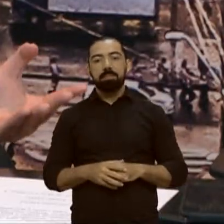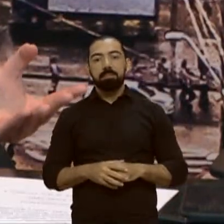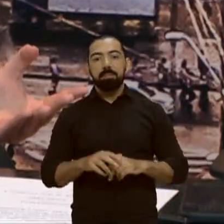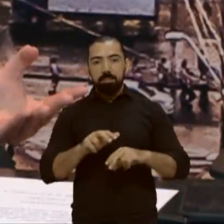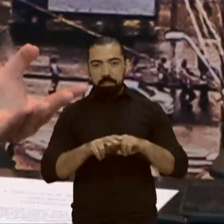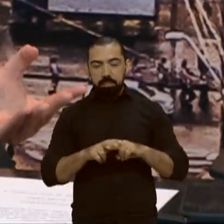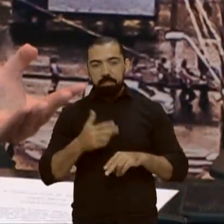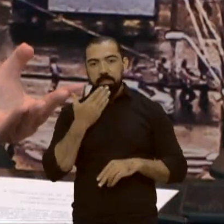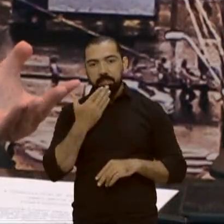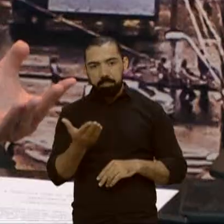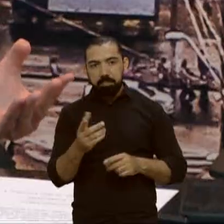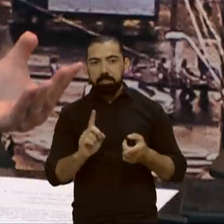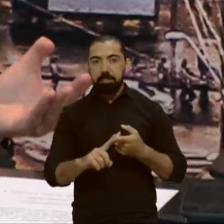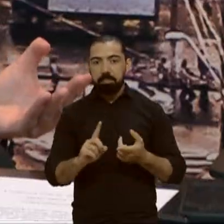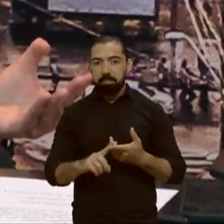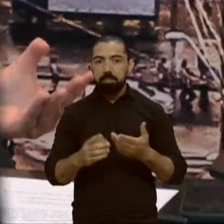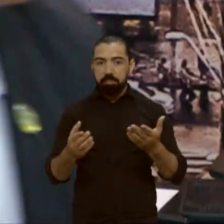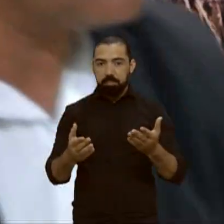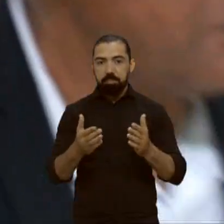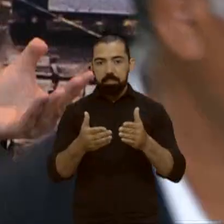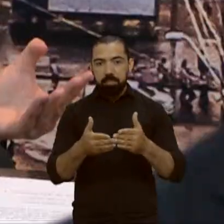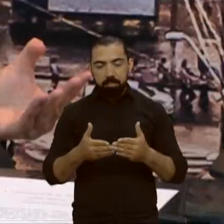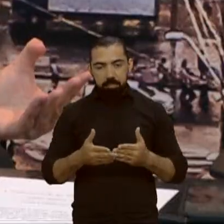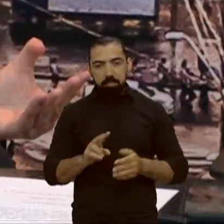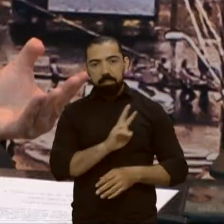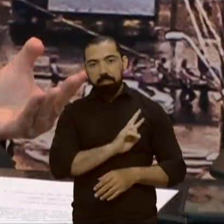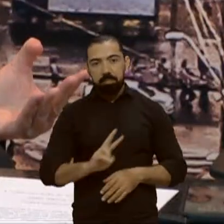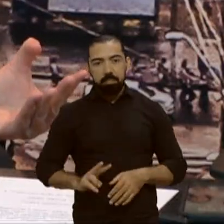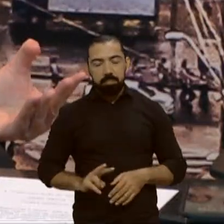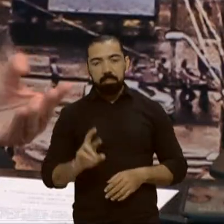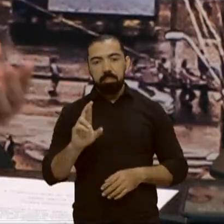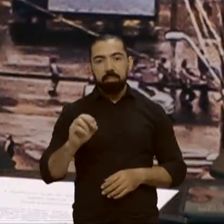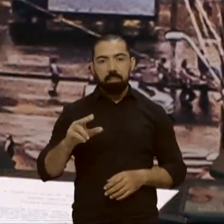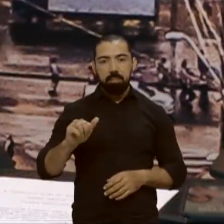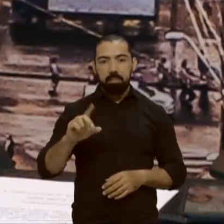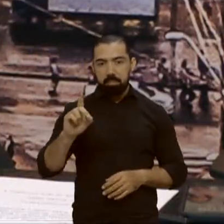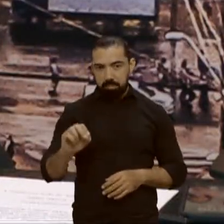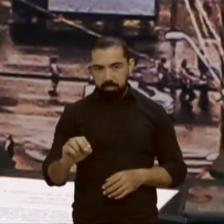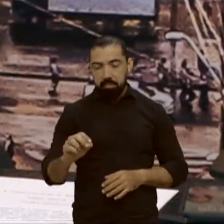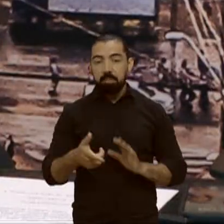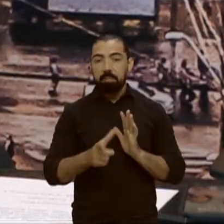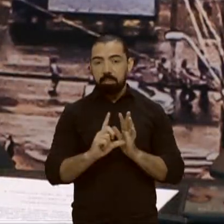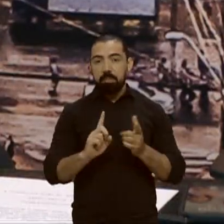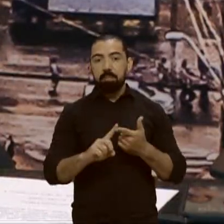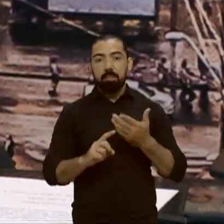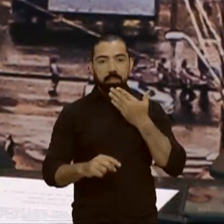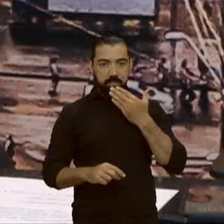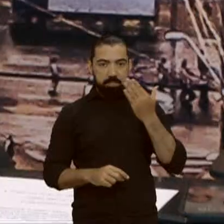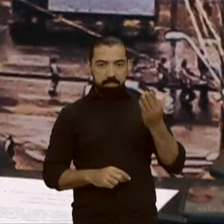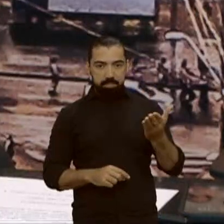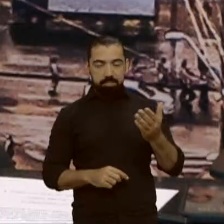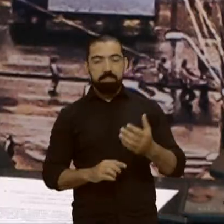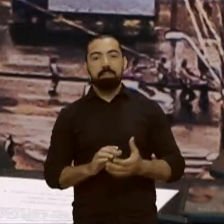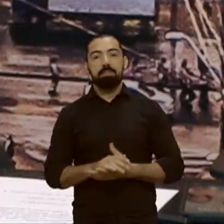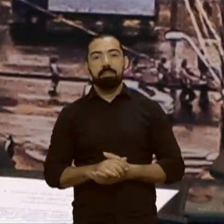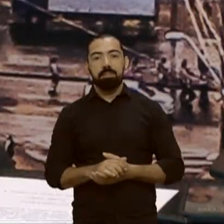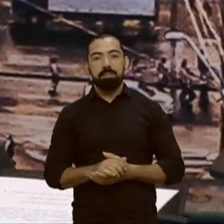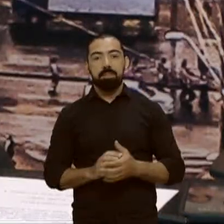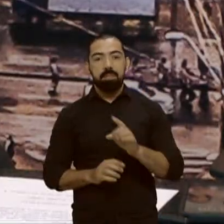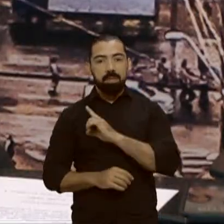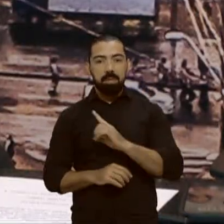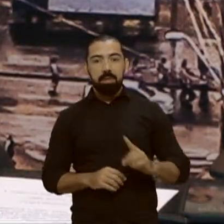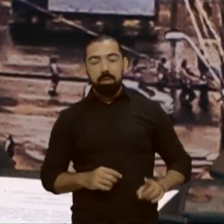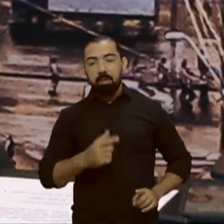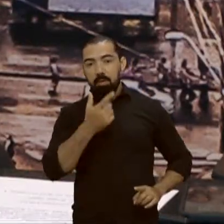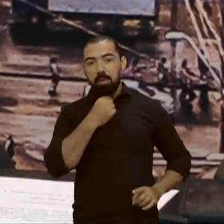peço encarecidamente também, faço um apelo para o vereador Ronaldo, como eu fiz um apelo ao deputado